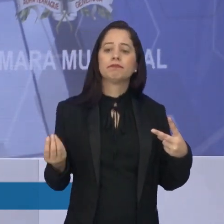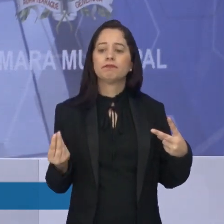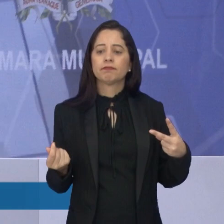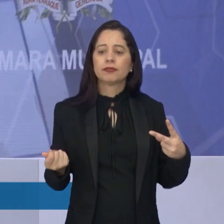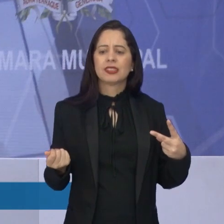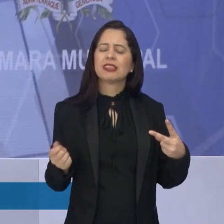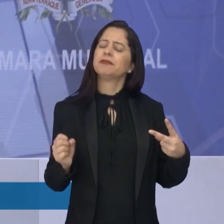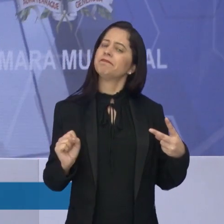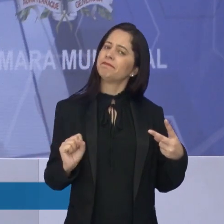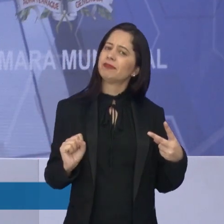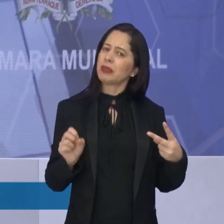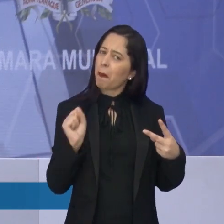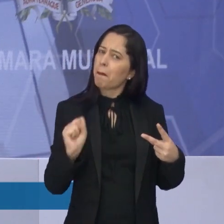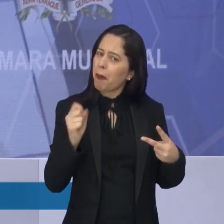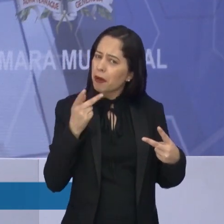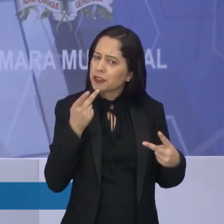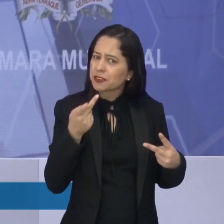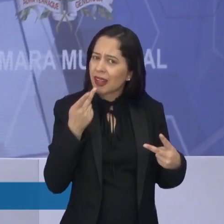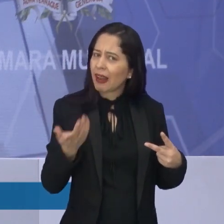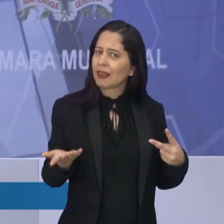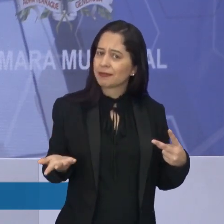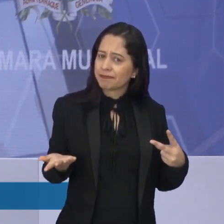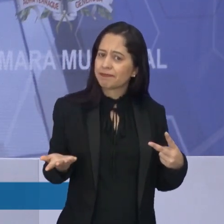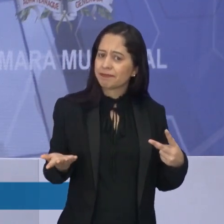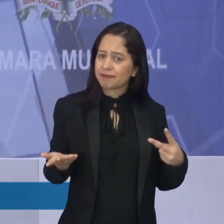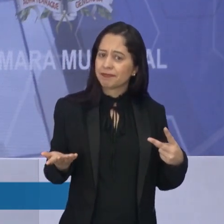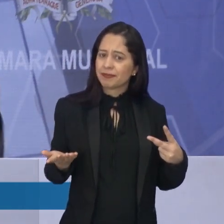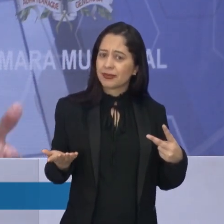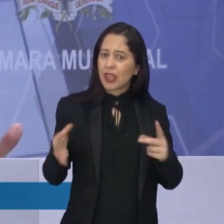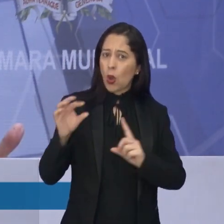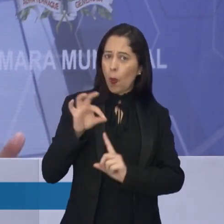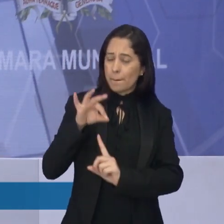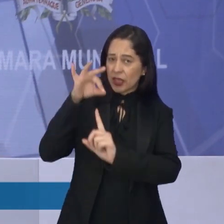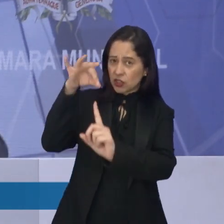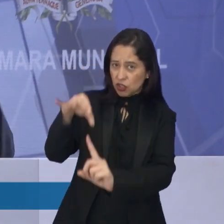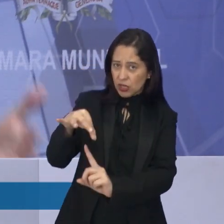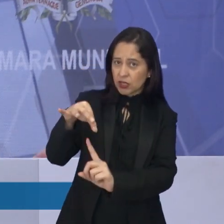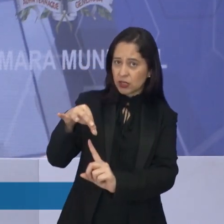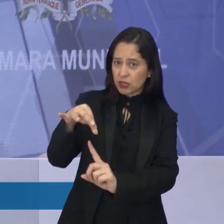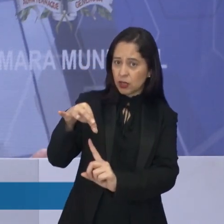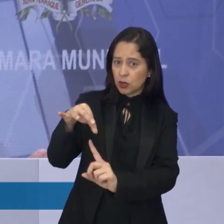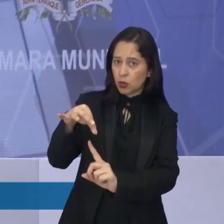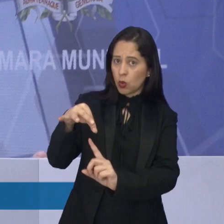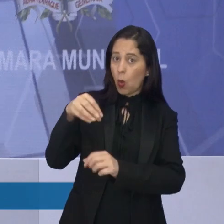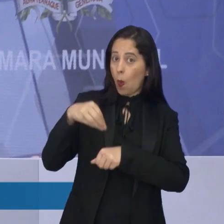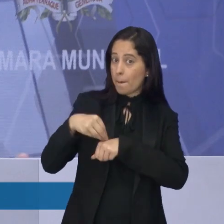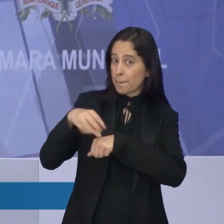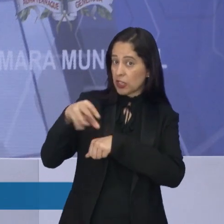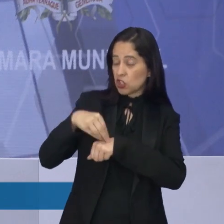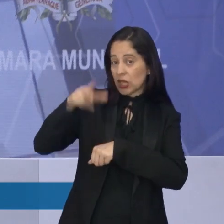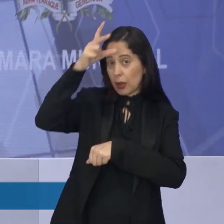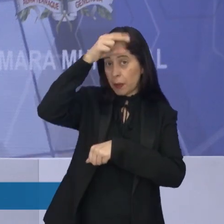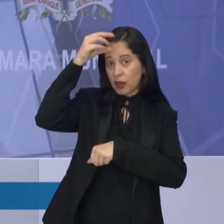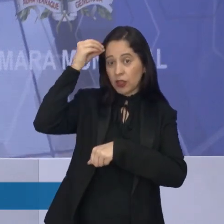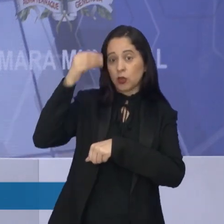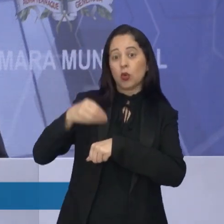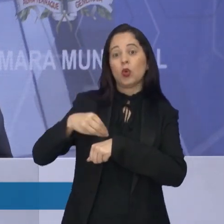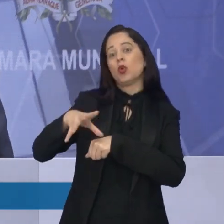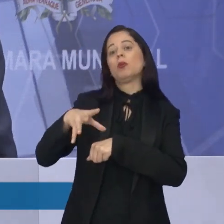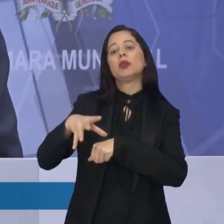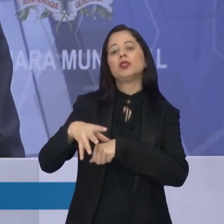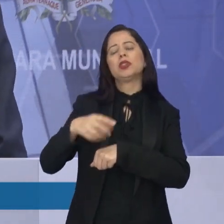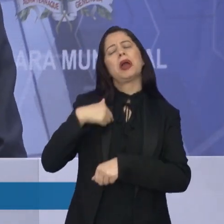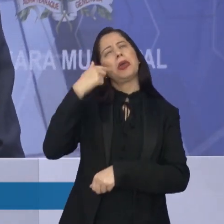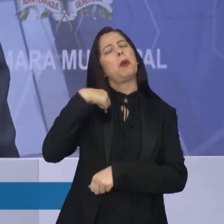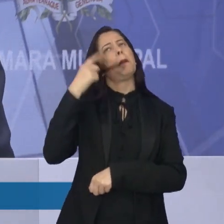apropriado fazer uma demanda para a Câmara de Vereadores, uma demanda para a Prefeitura? E me ocorreu